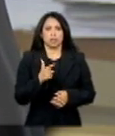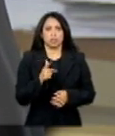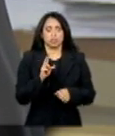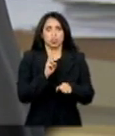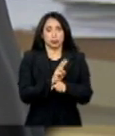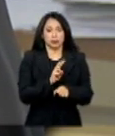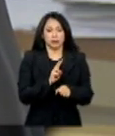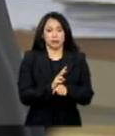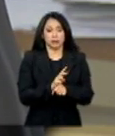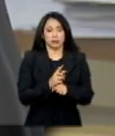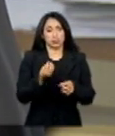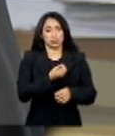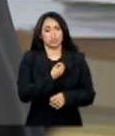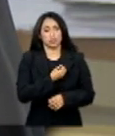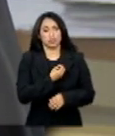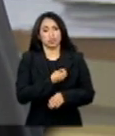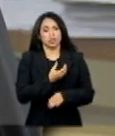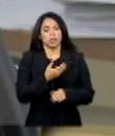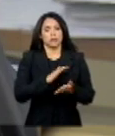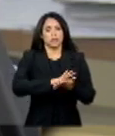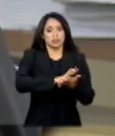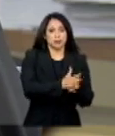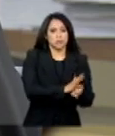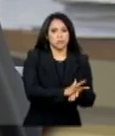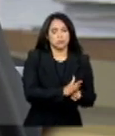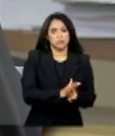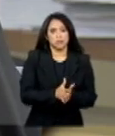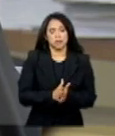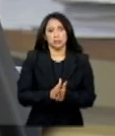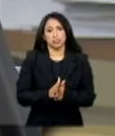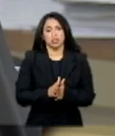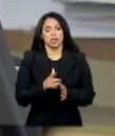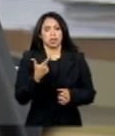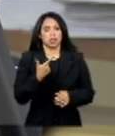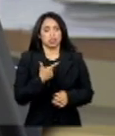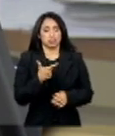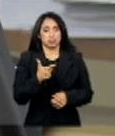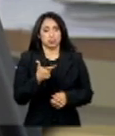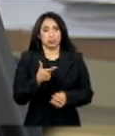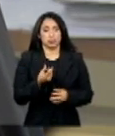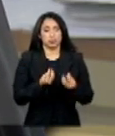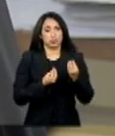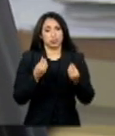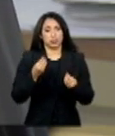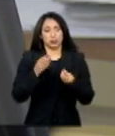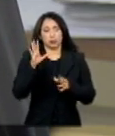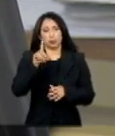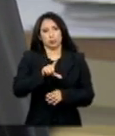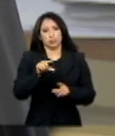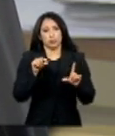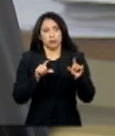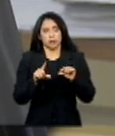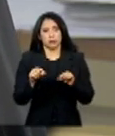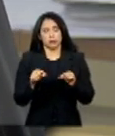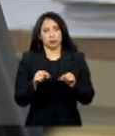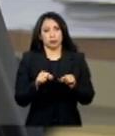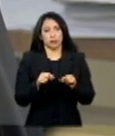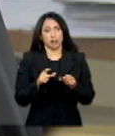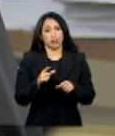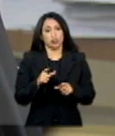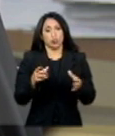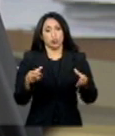marginalizados ou discriminados setores sem acesso efetivo à tomada de decisões ou minorias